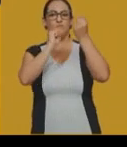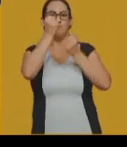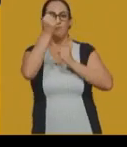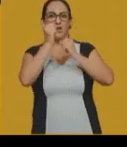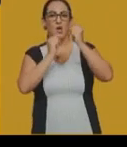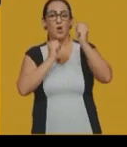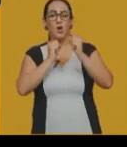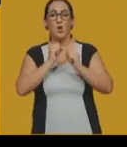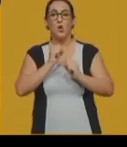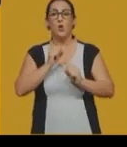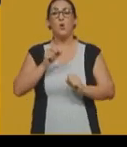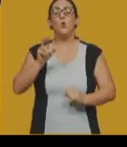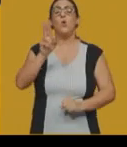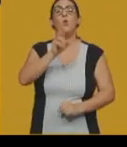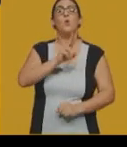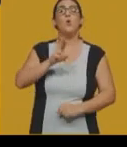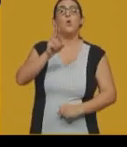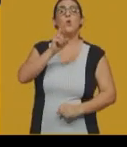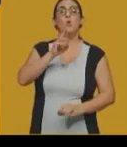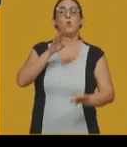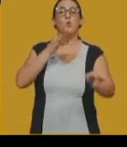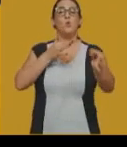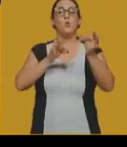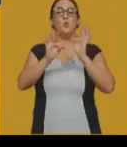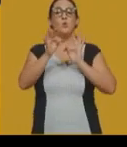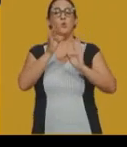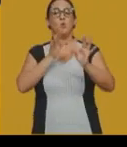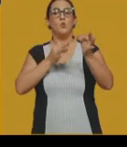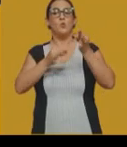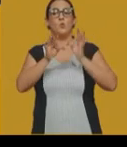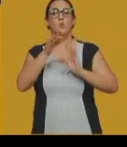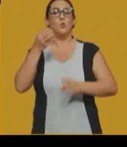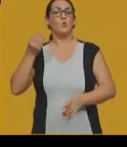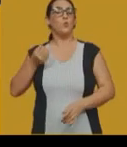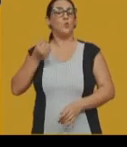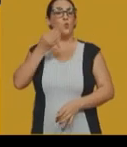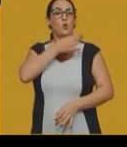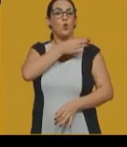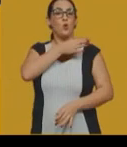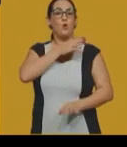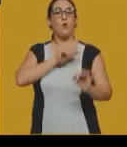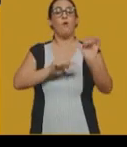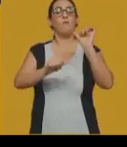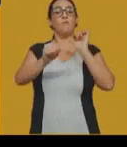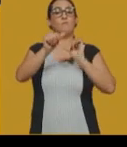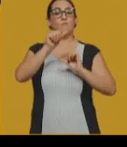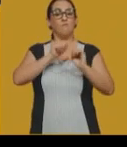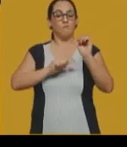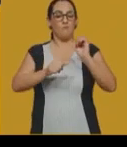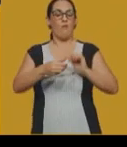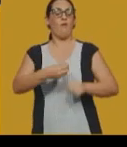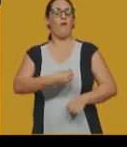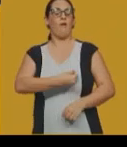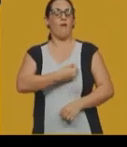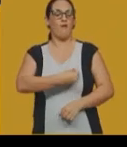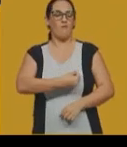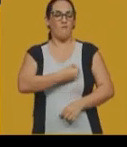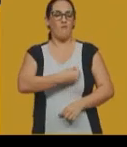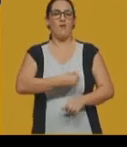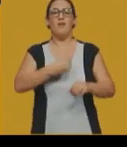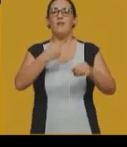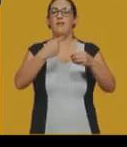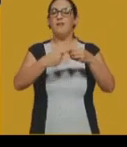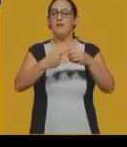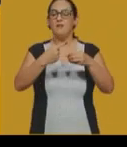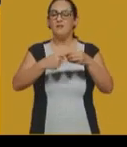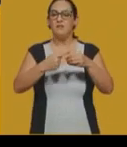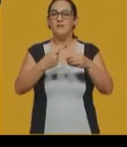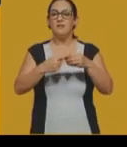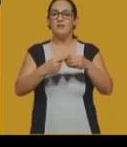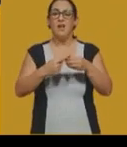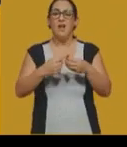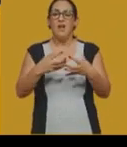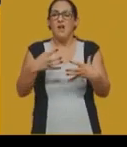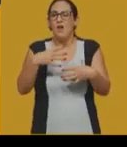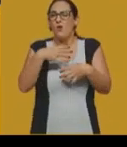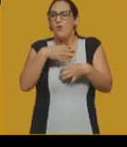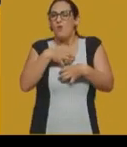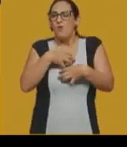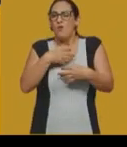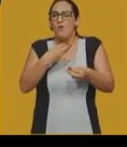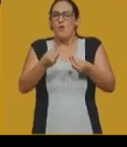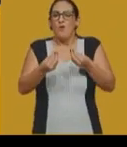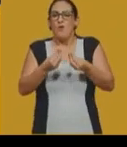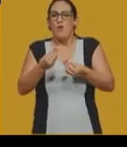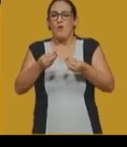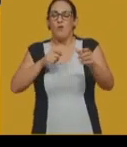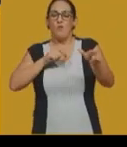novas tecnologias, né, que vão alterar substancialmente a vida nas cidades, né, as formas de trabalho,